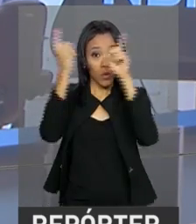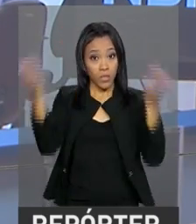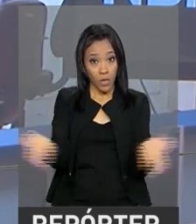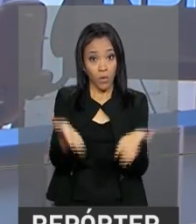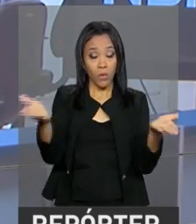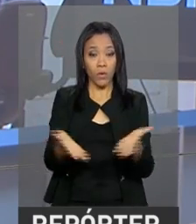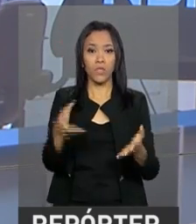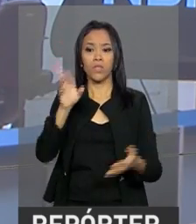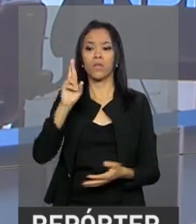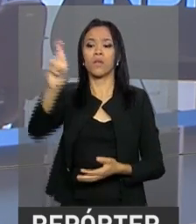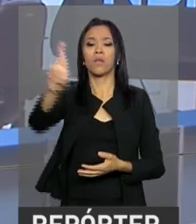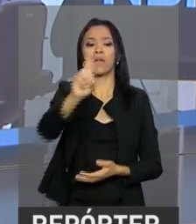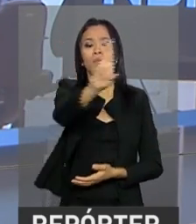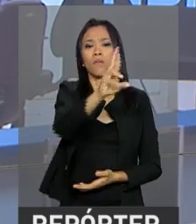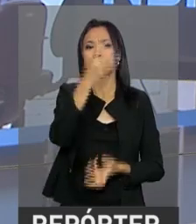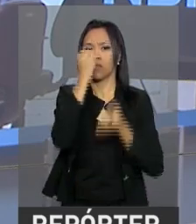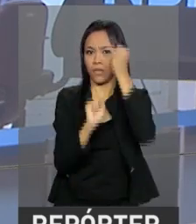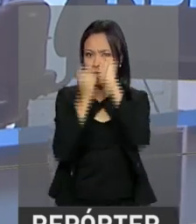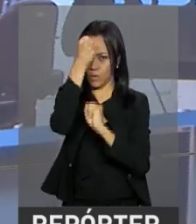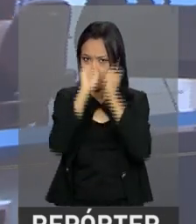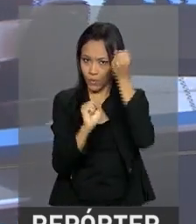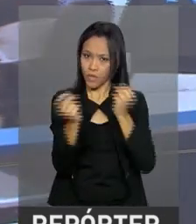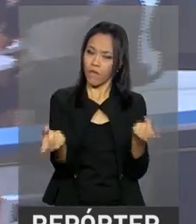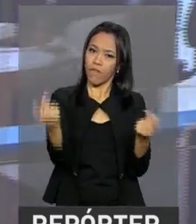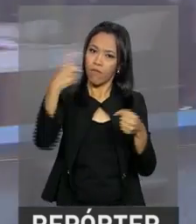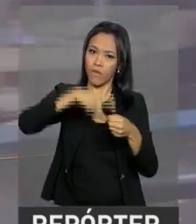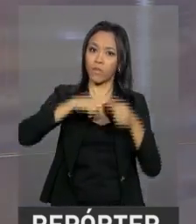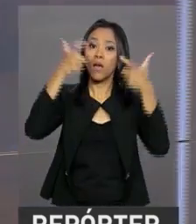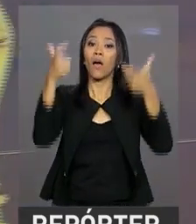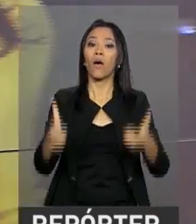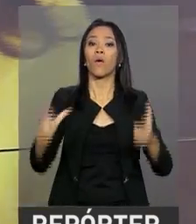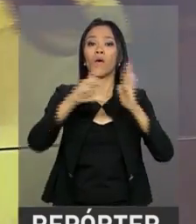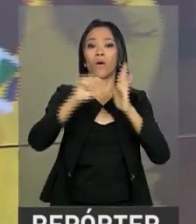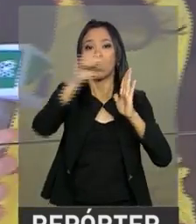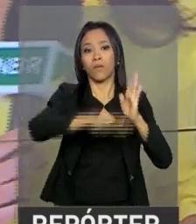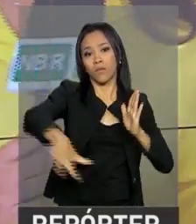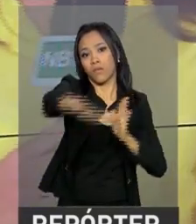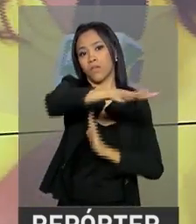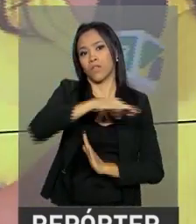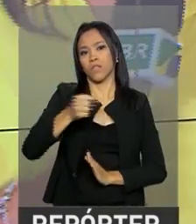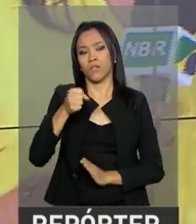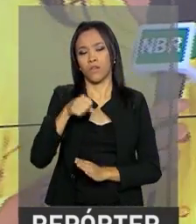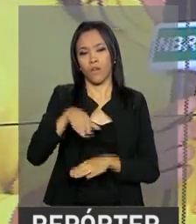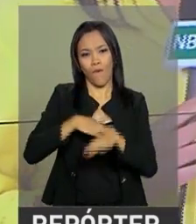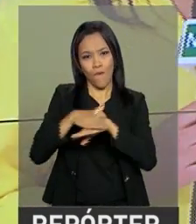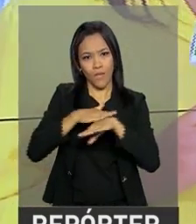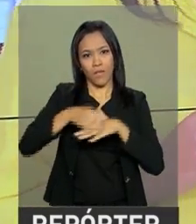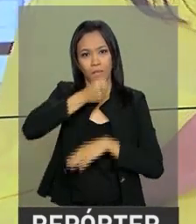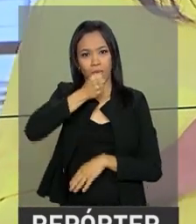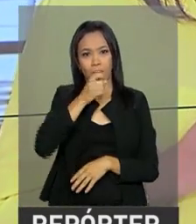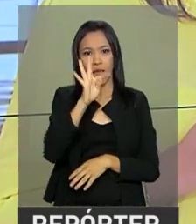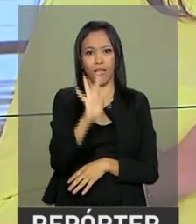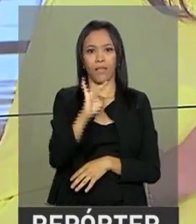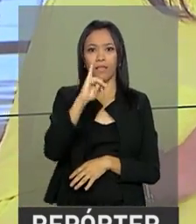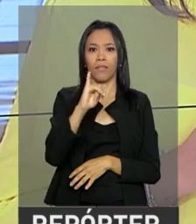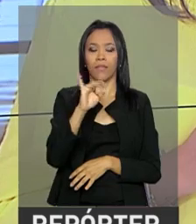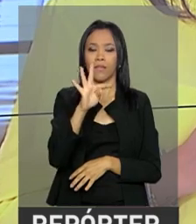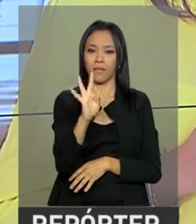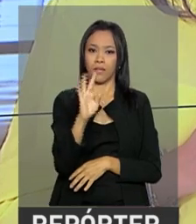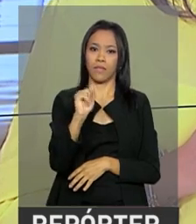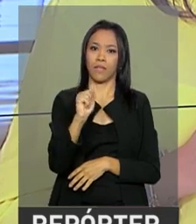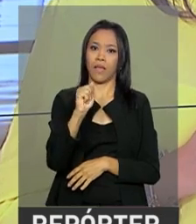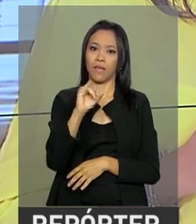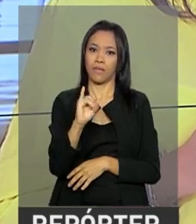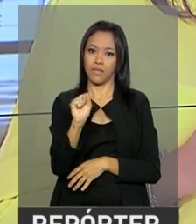representantes das Indústrias vamos voltar ao Palácio do Planalto agora vamos conversar com a Taíssa dias que tem mais informações pra gente ao